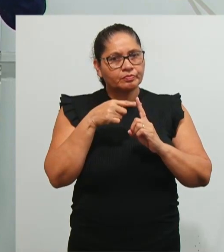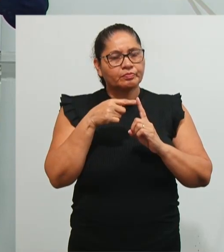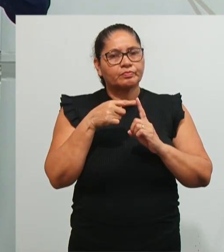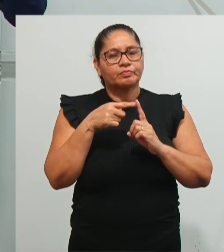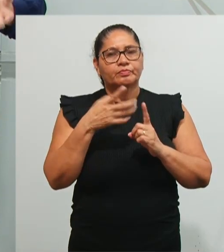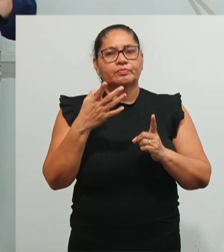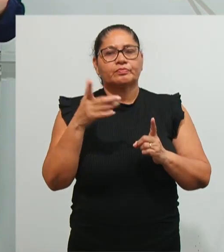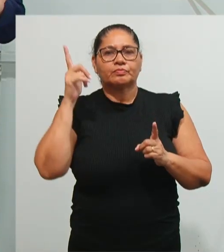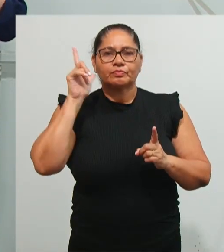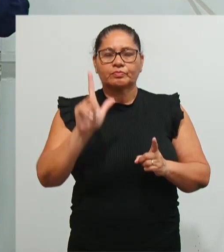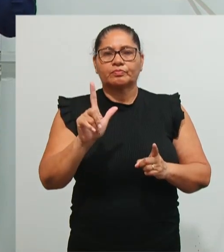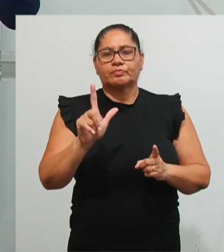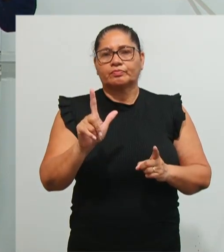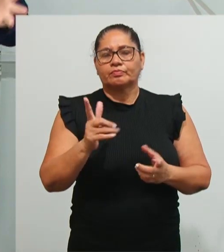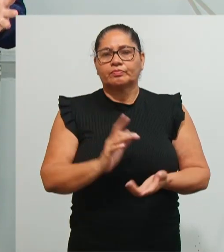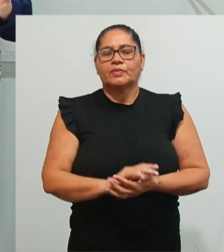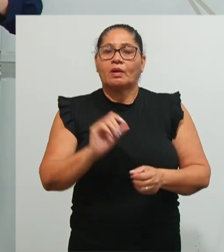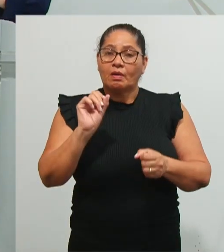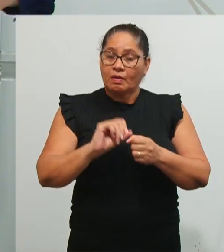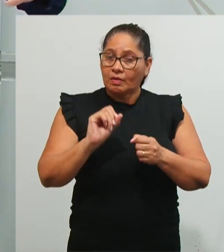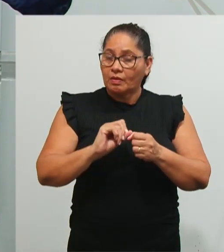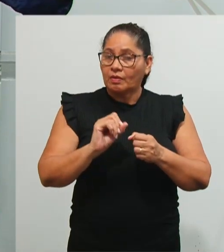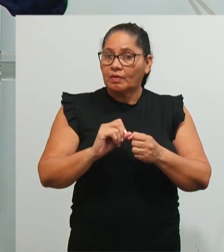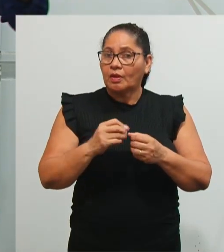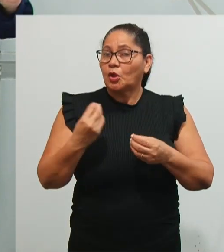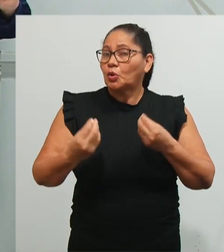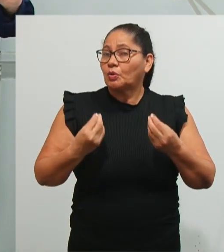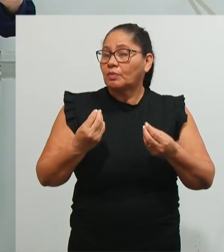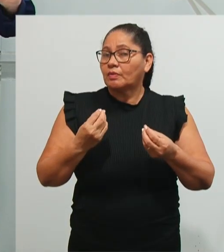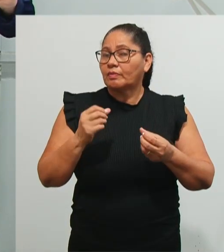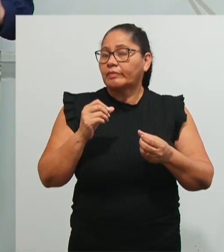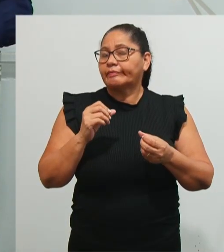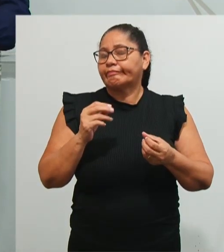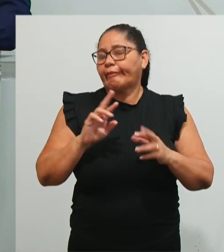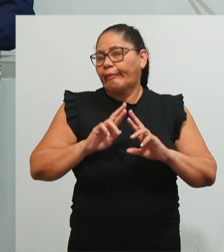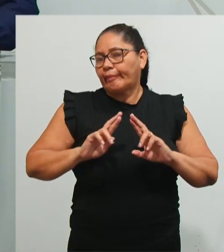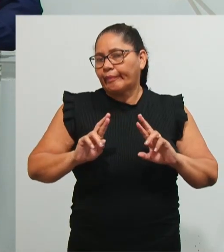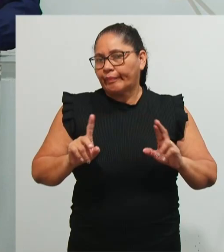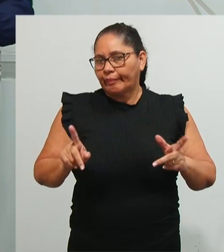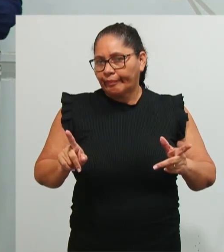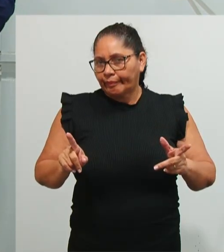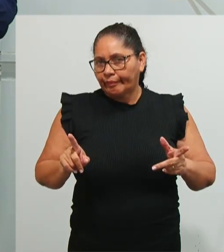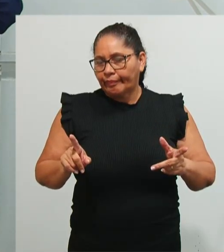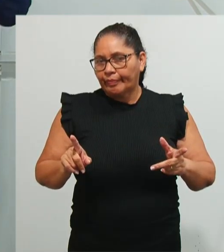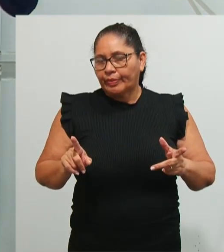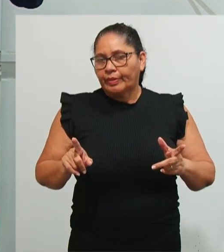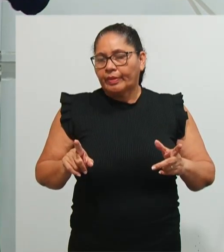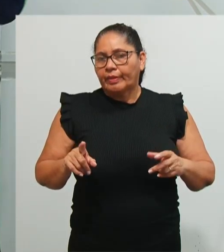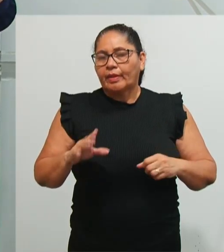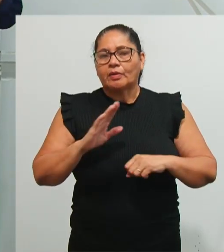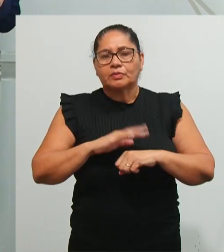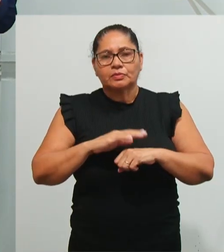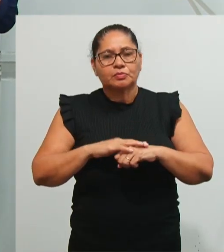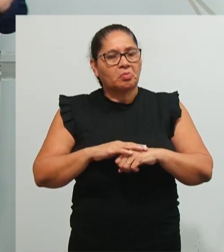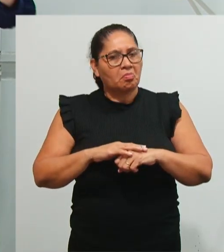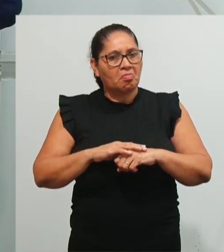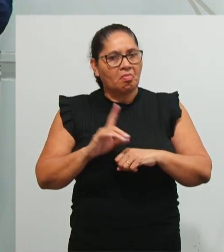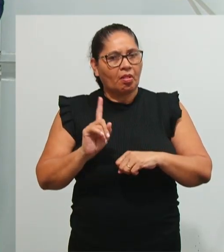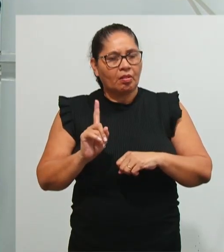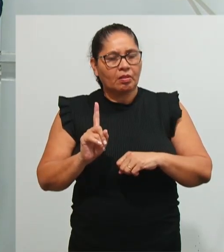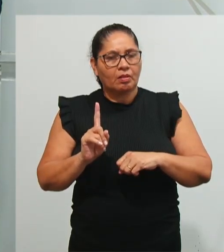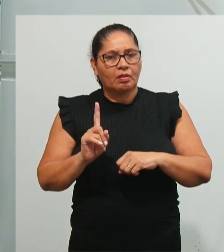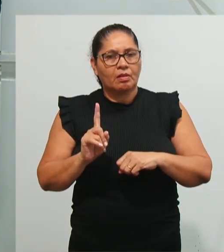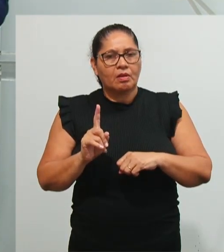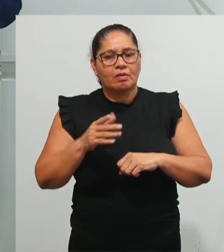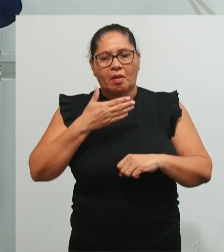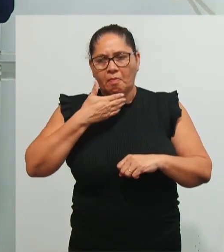assim daquele automático de fazer as ações só para dizer que fez alguma coisa. Essas ações elas não foram perfeitas, algumas delas deram mais